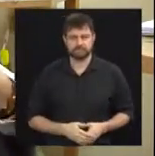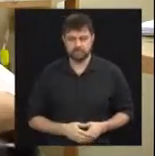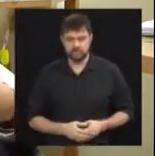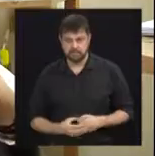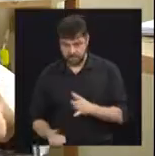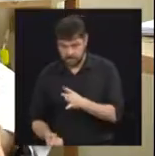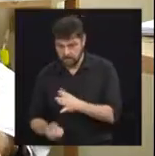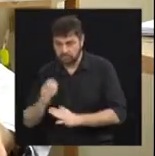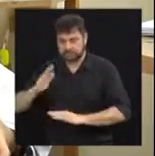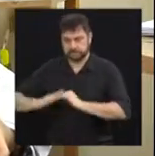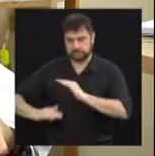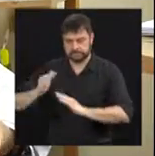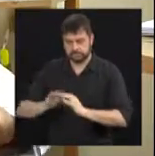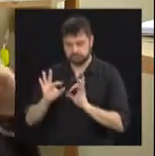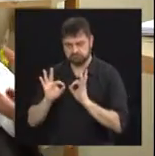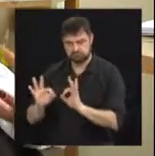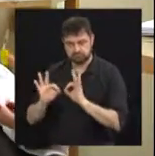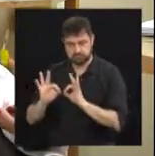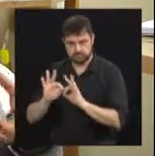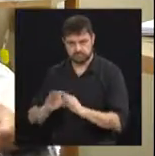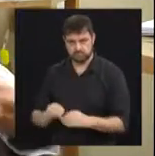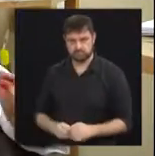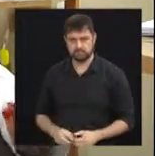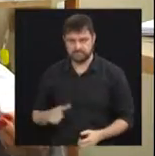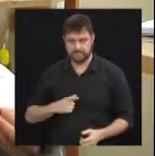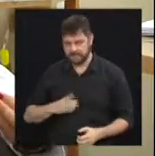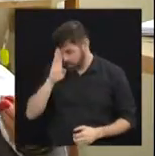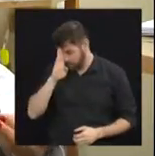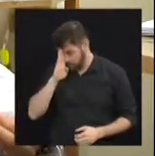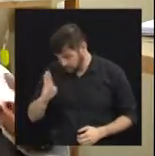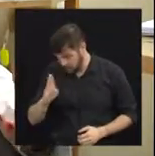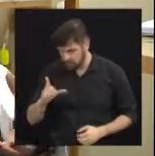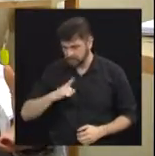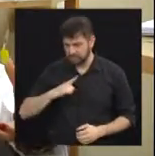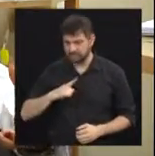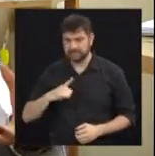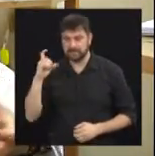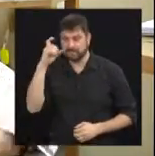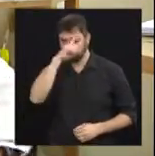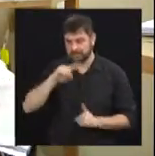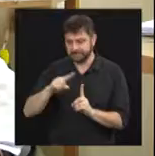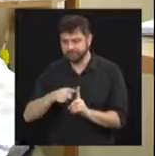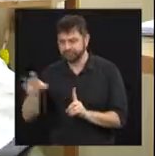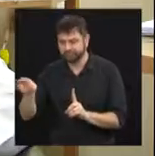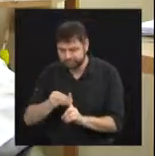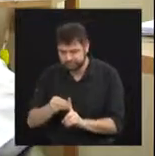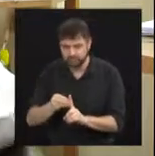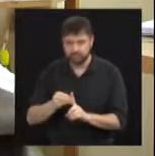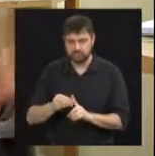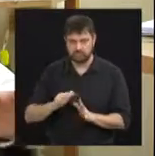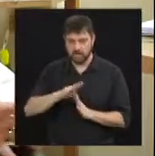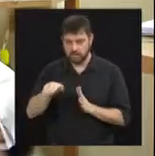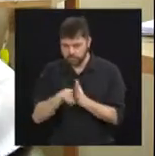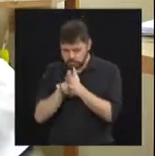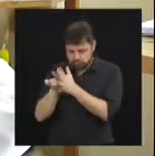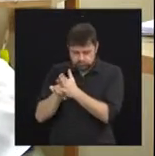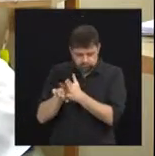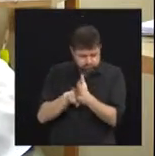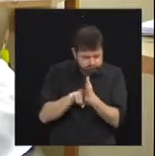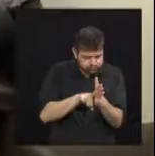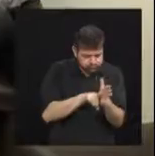seja de fato efetivo, esse deve ser o fator principal relacionado à dificuldade de gravidez e todo o restante da